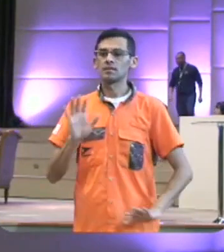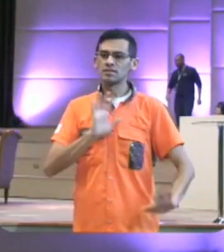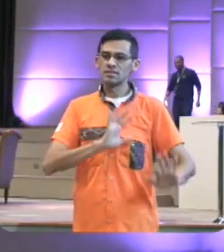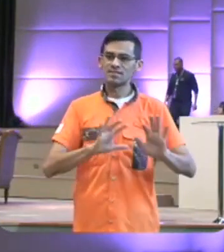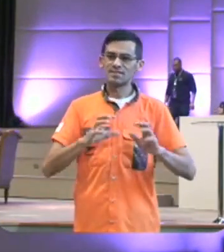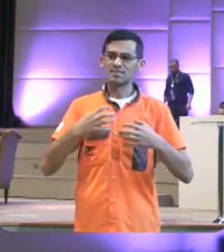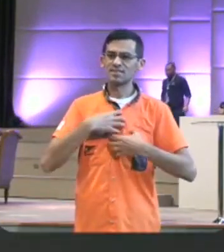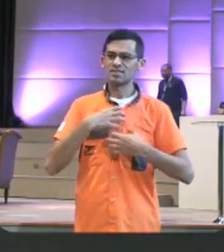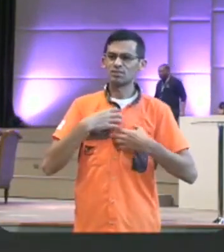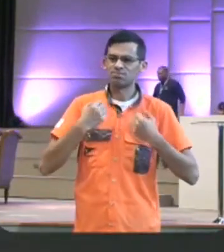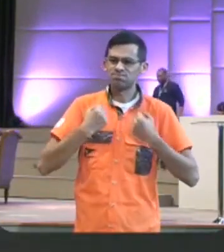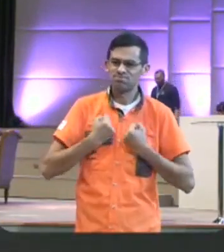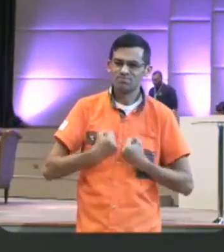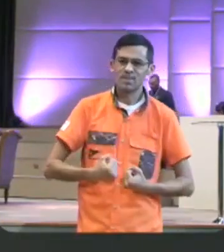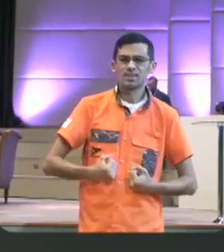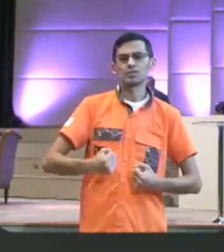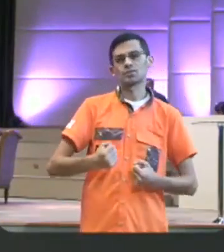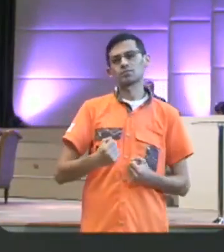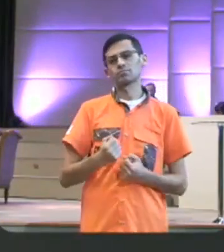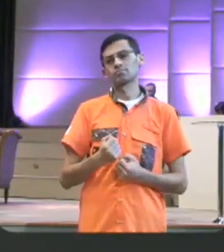carregando um peso imenso